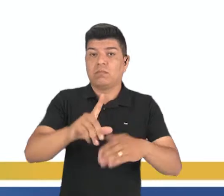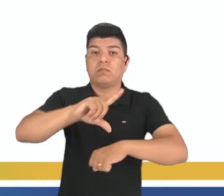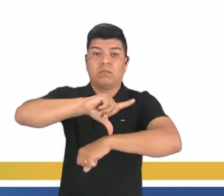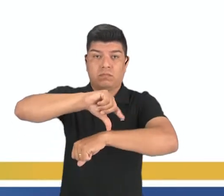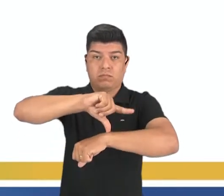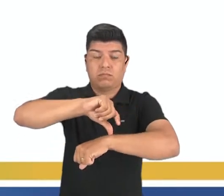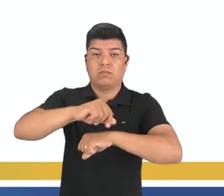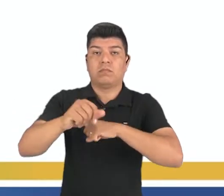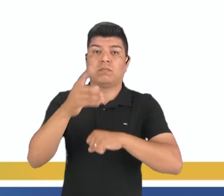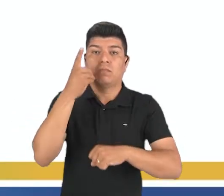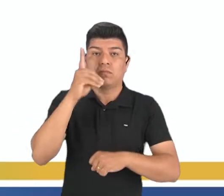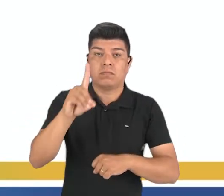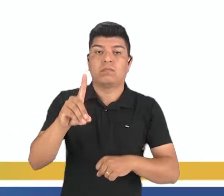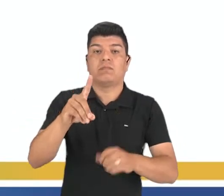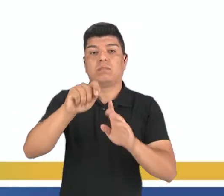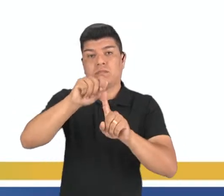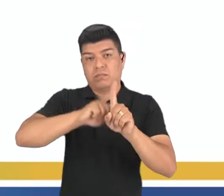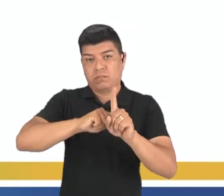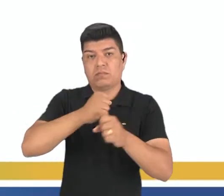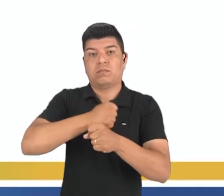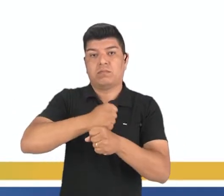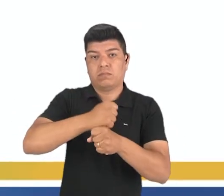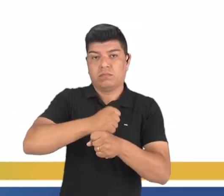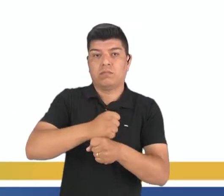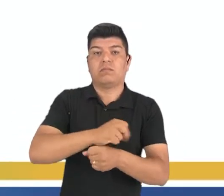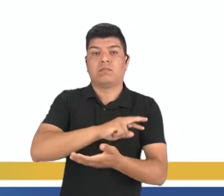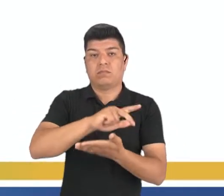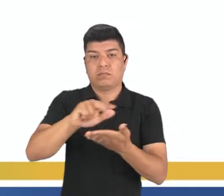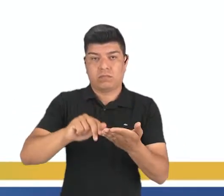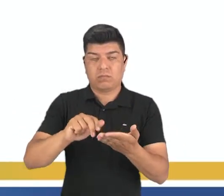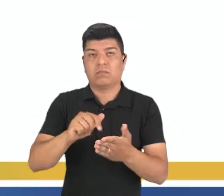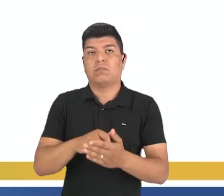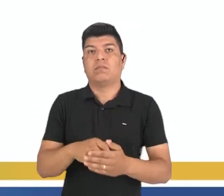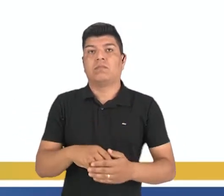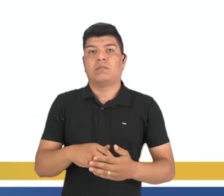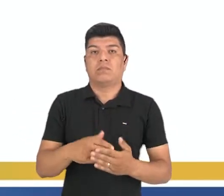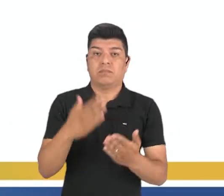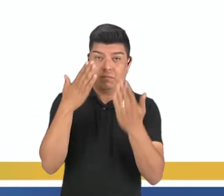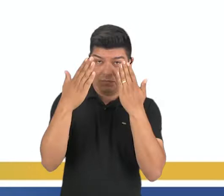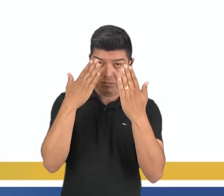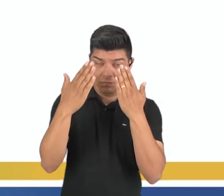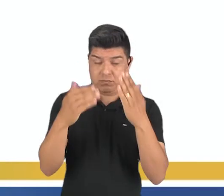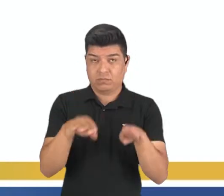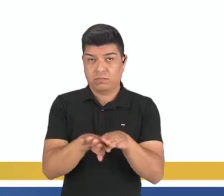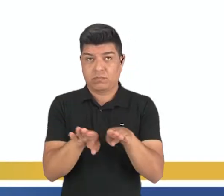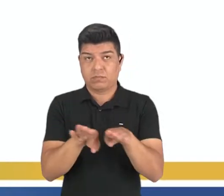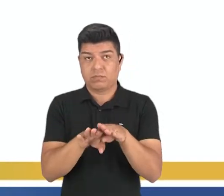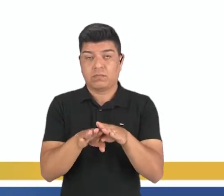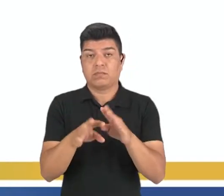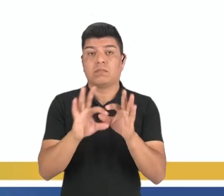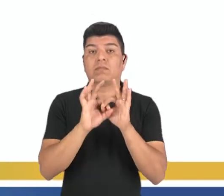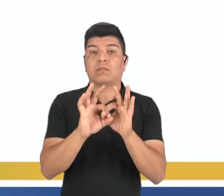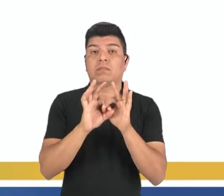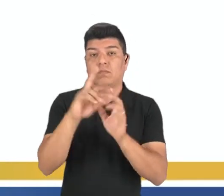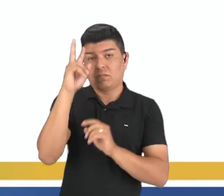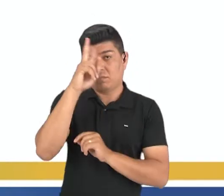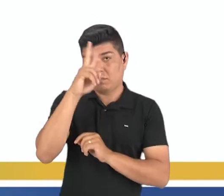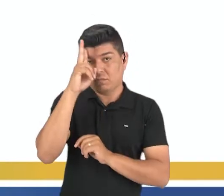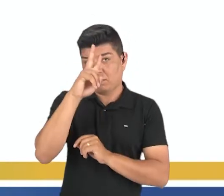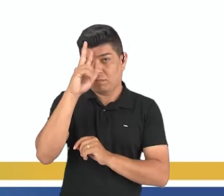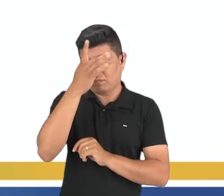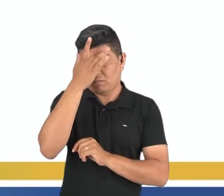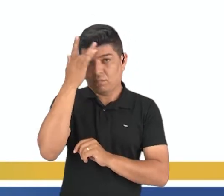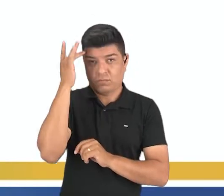horas, dos dias, meses, anos e etc. E o psicológico, que está relacionado às lembranças